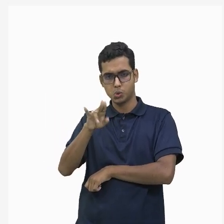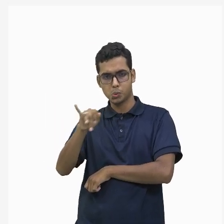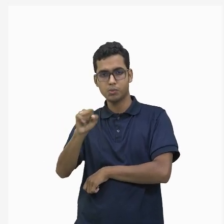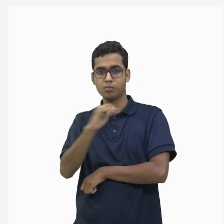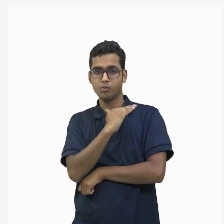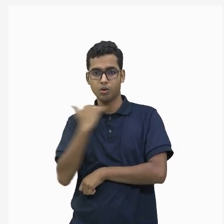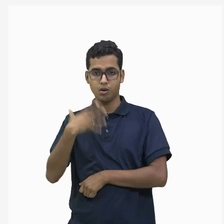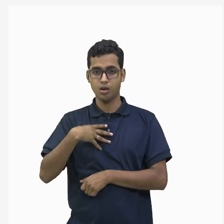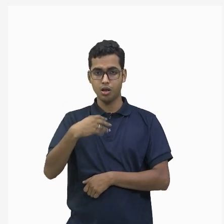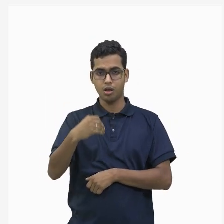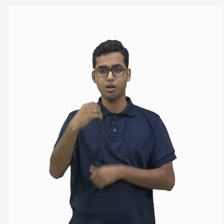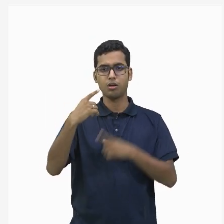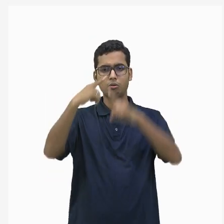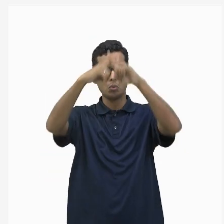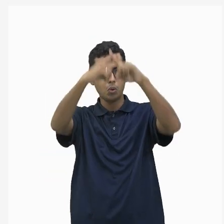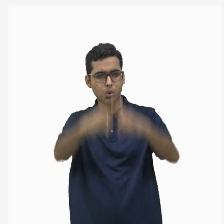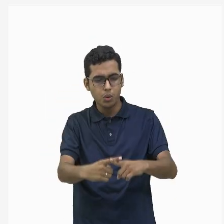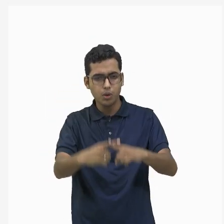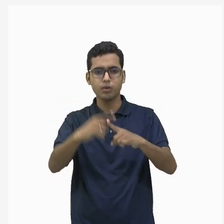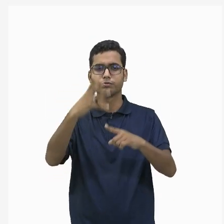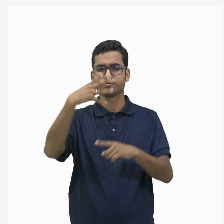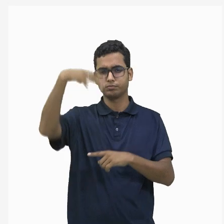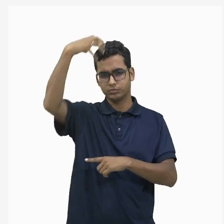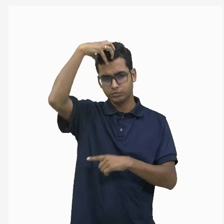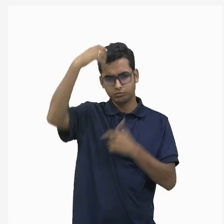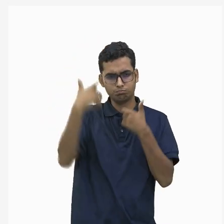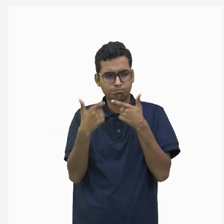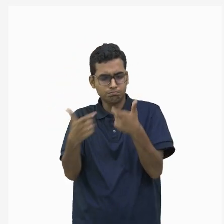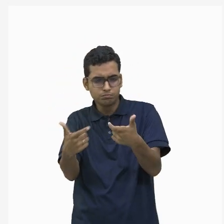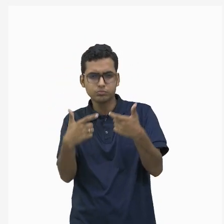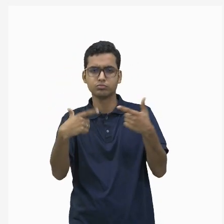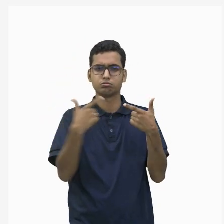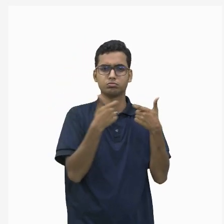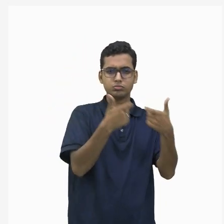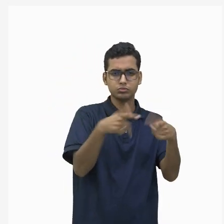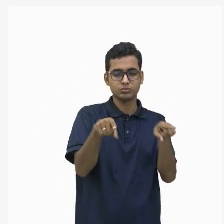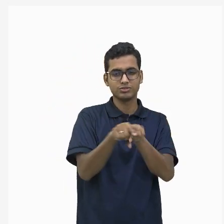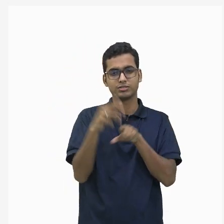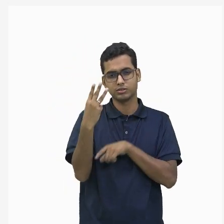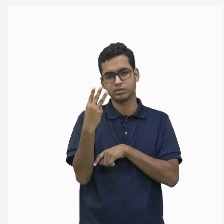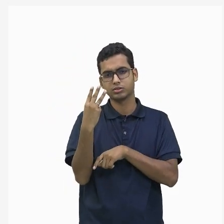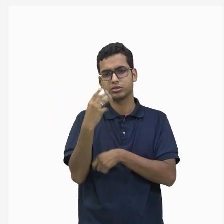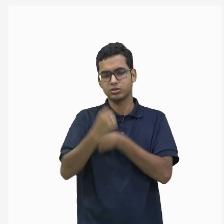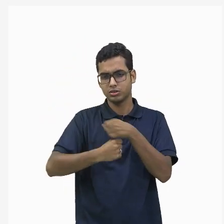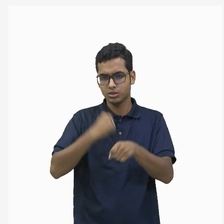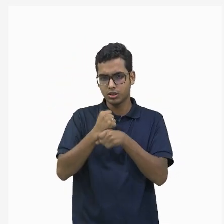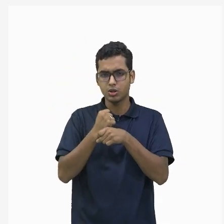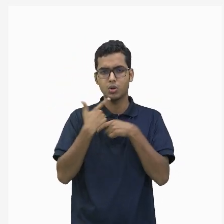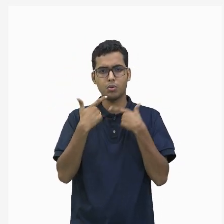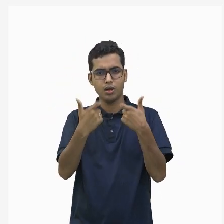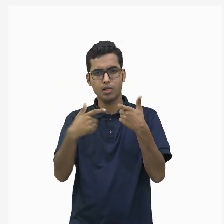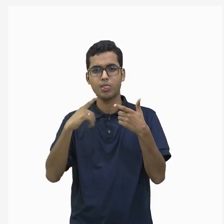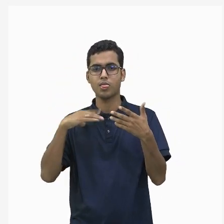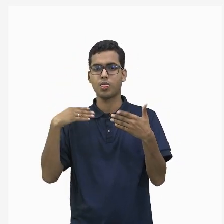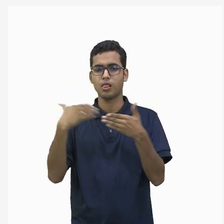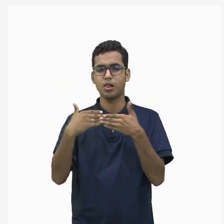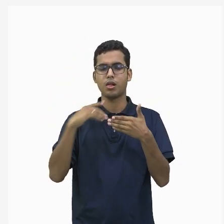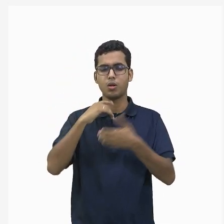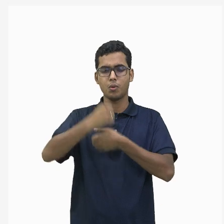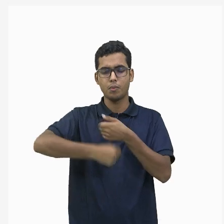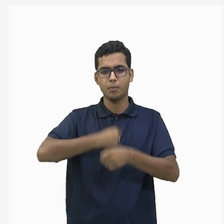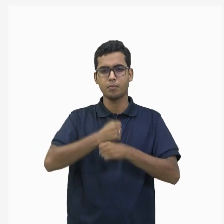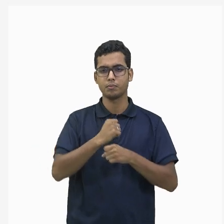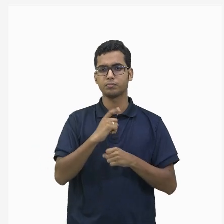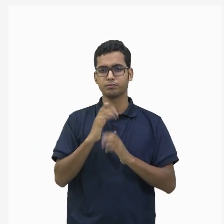seus filhos disputaram o trono, travando lutas. Lutaram por cerca de 3 anos, até que,